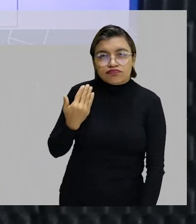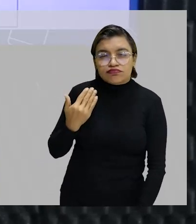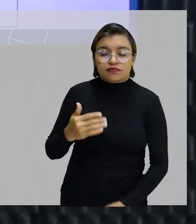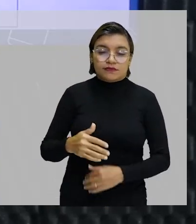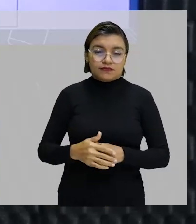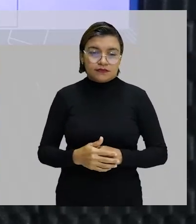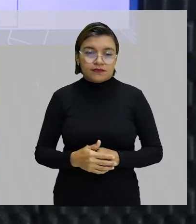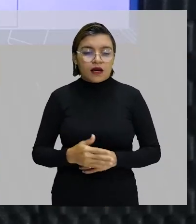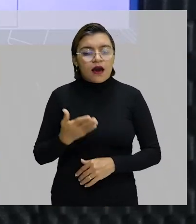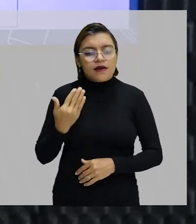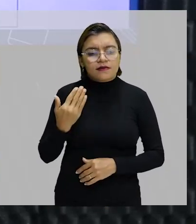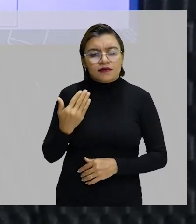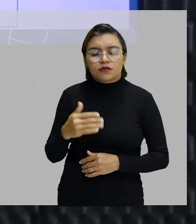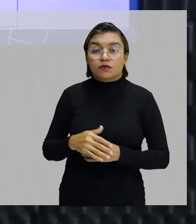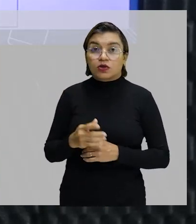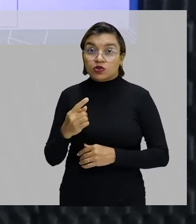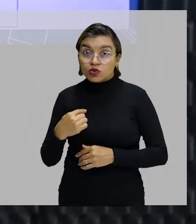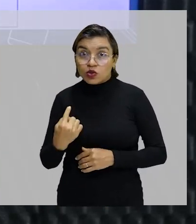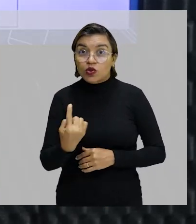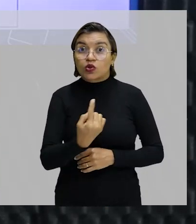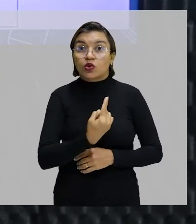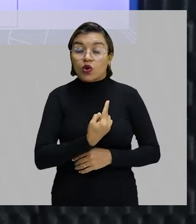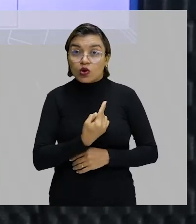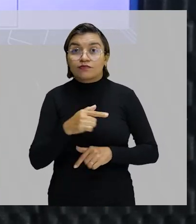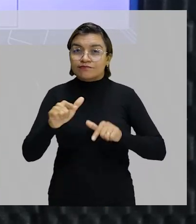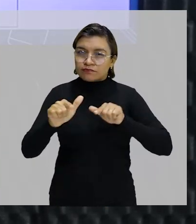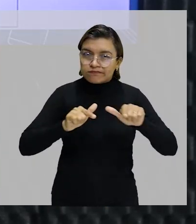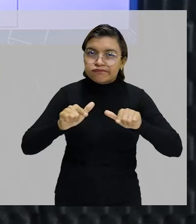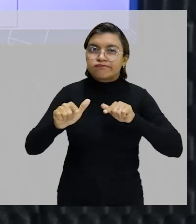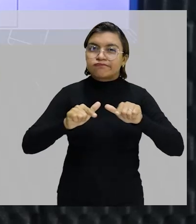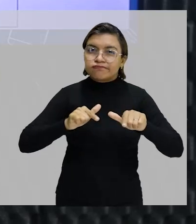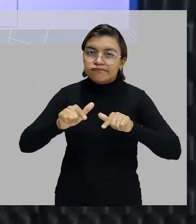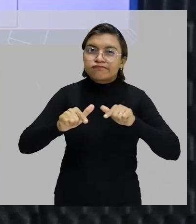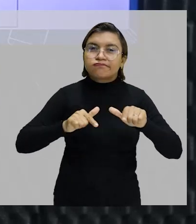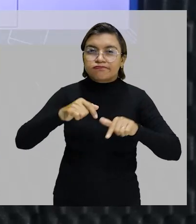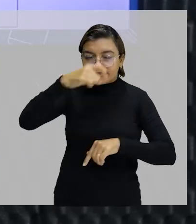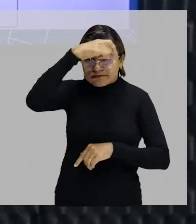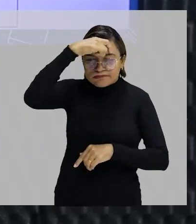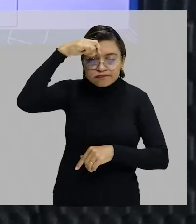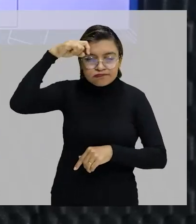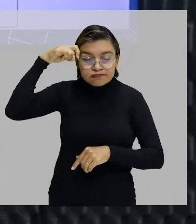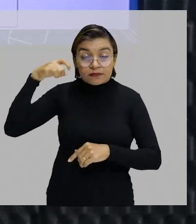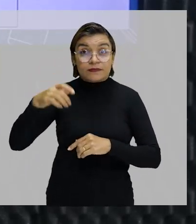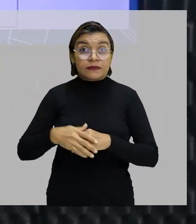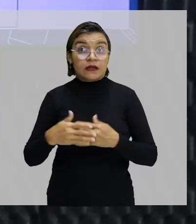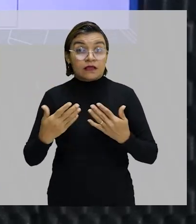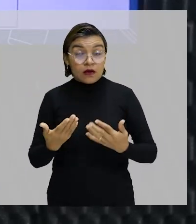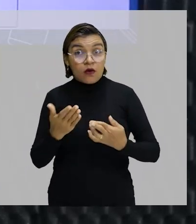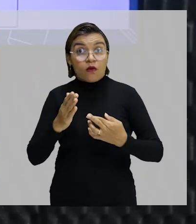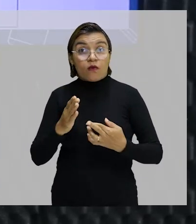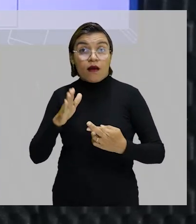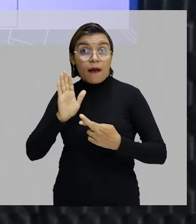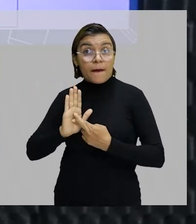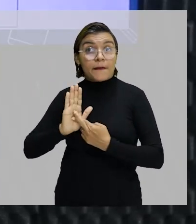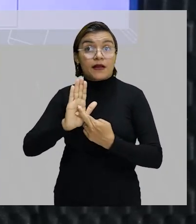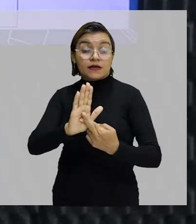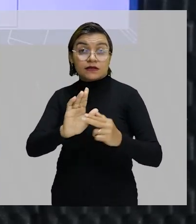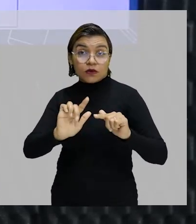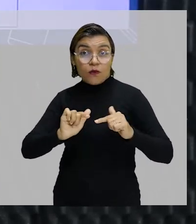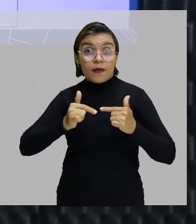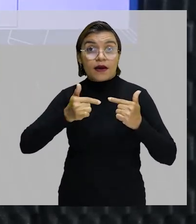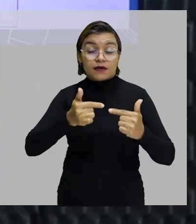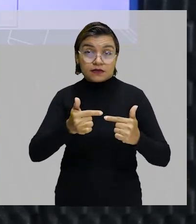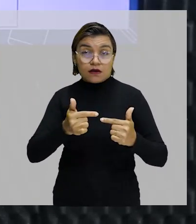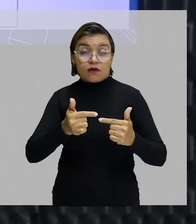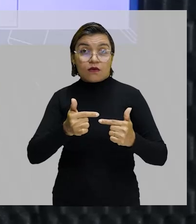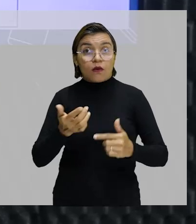tanto. Recentemente nós temos percebido essa mudança. Então é para representar uma ação que tem relação com o passado